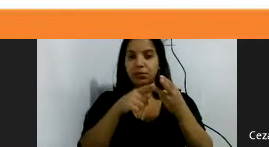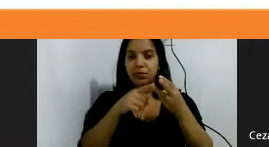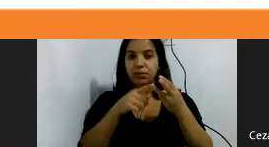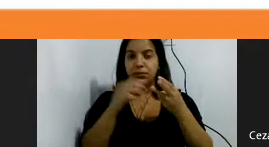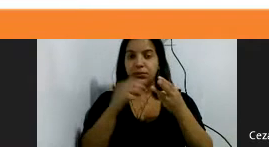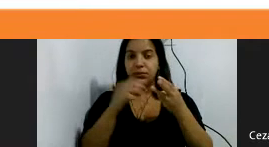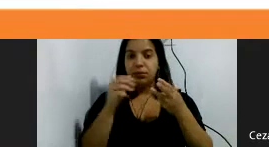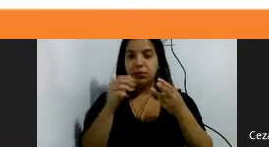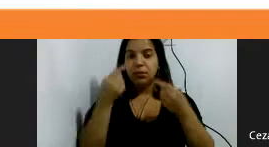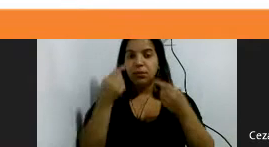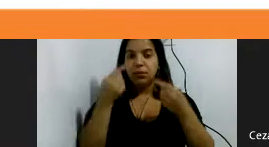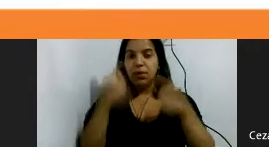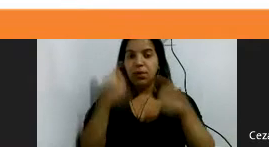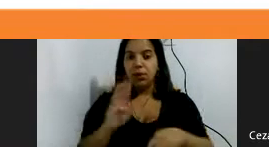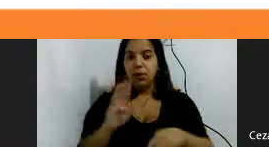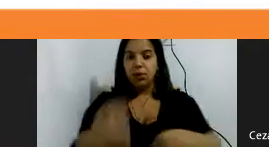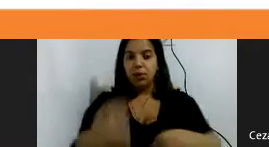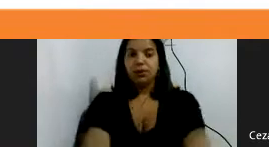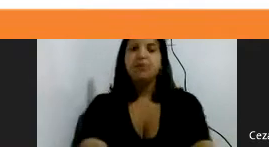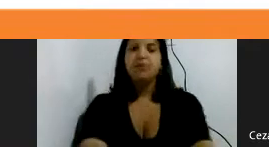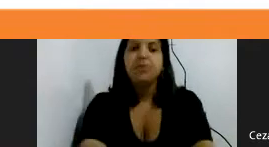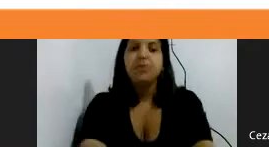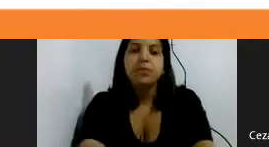é o soro anti-B.